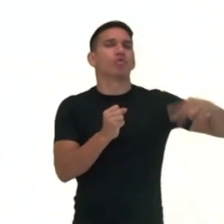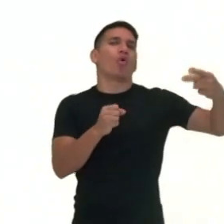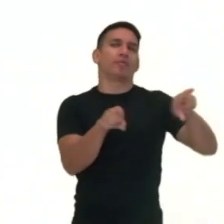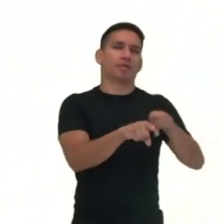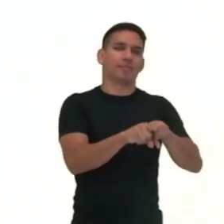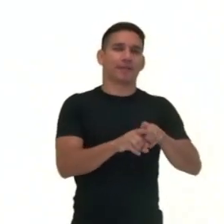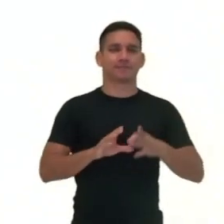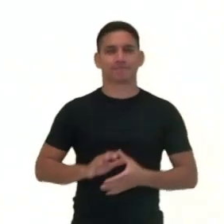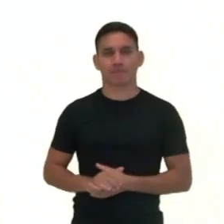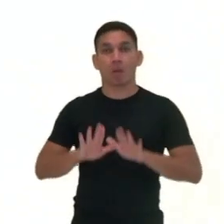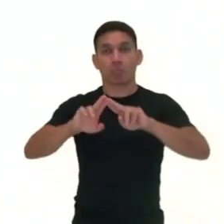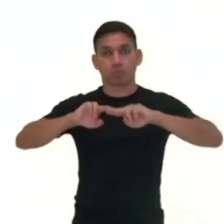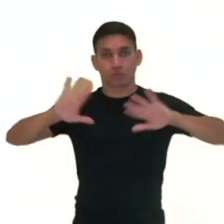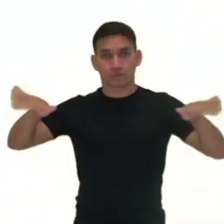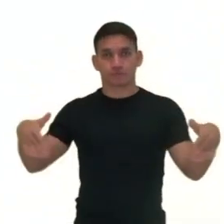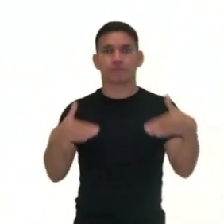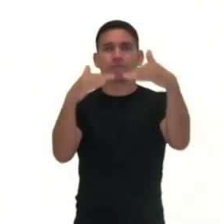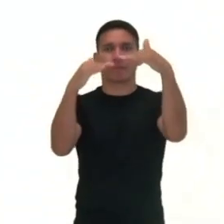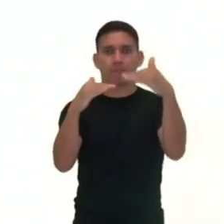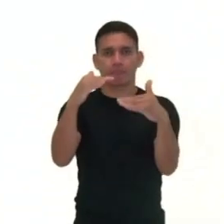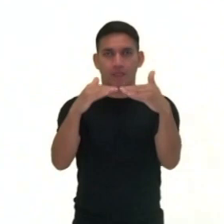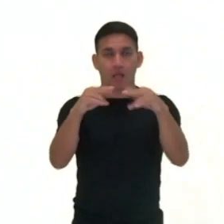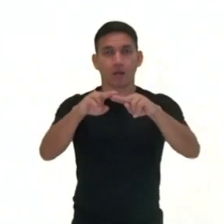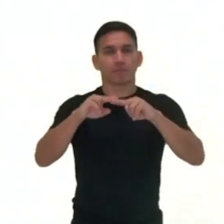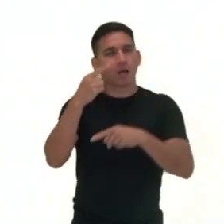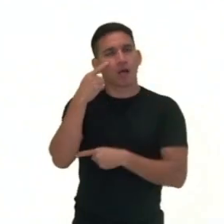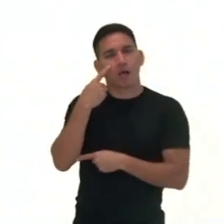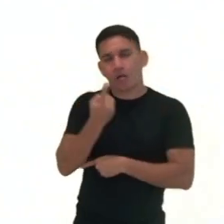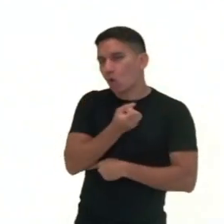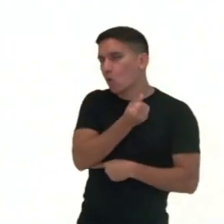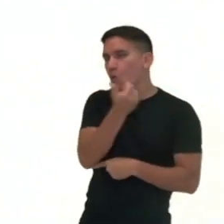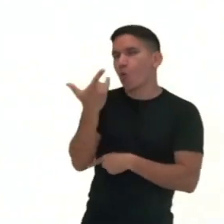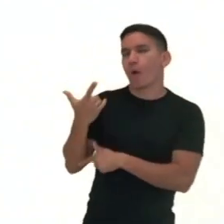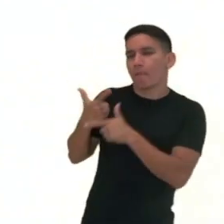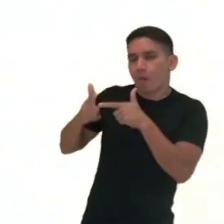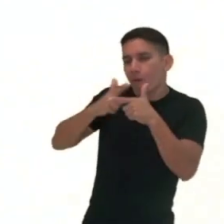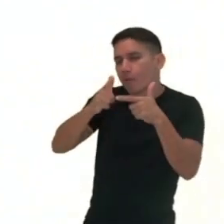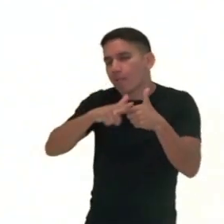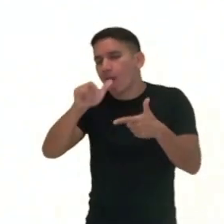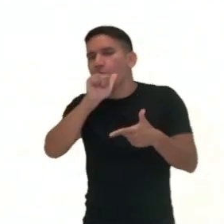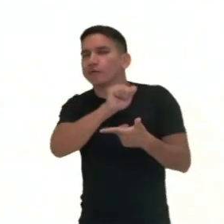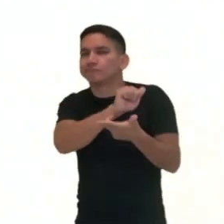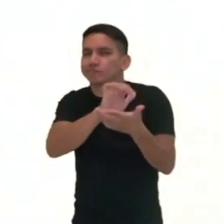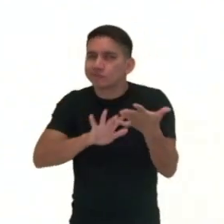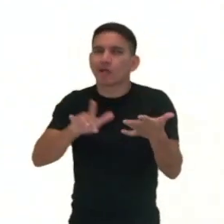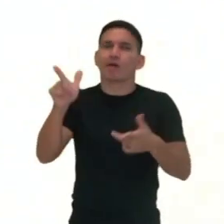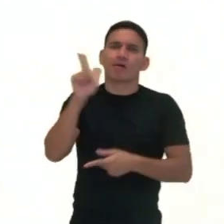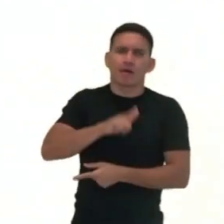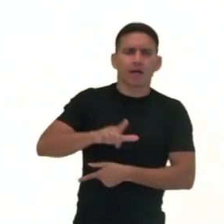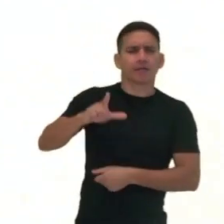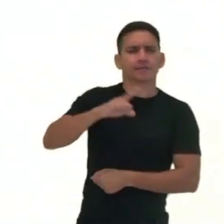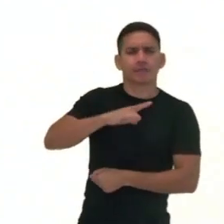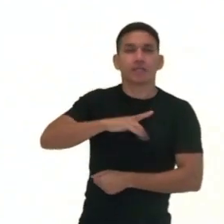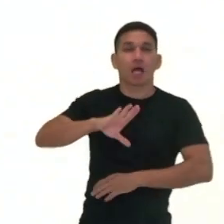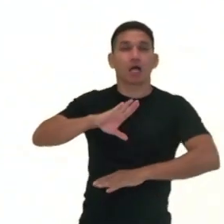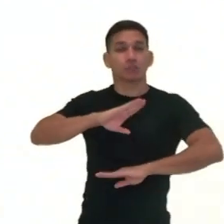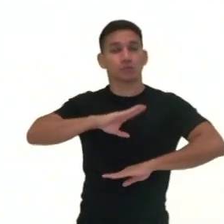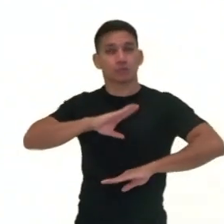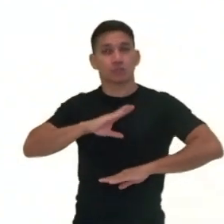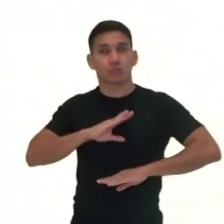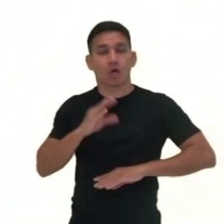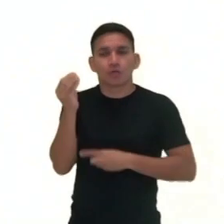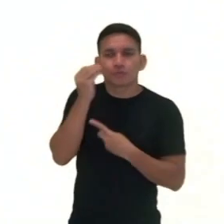vamos verificar mais uma situação problema, uma situação prática do nosso dia a dia, onde